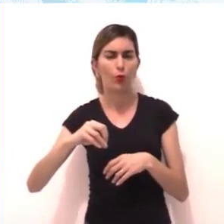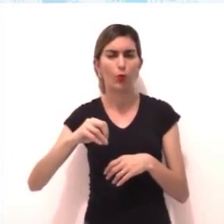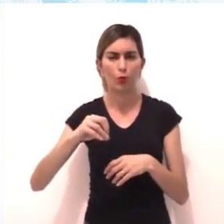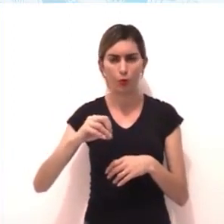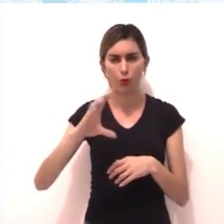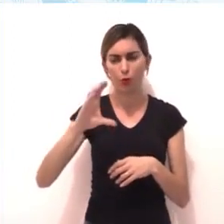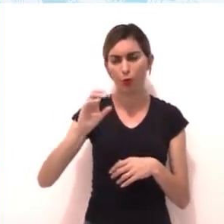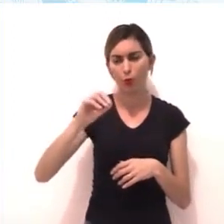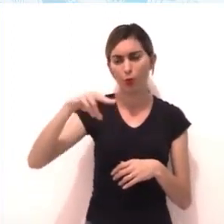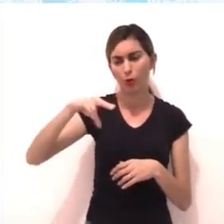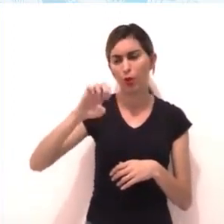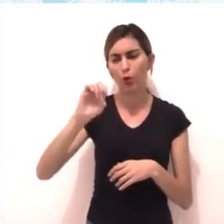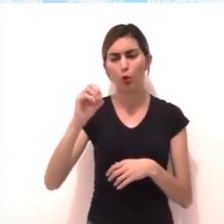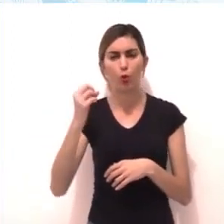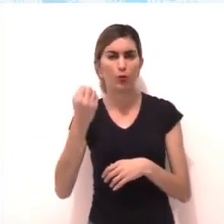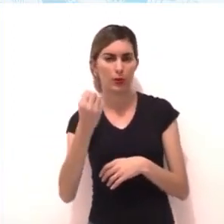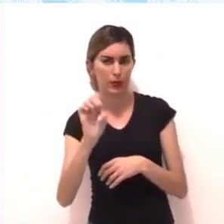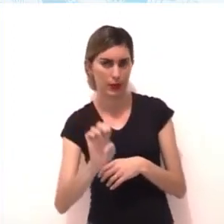pneumoconiose.